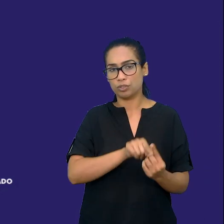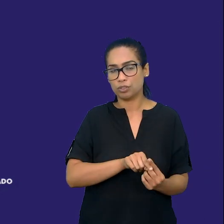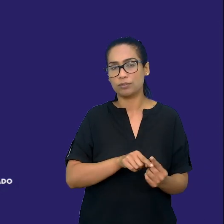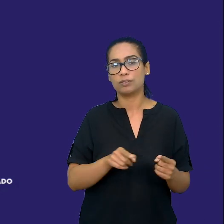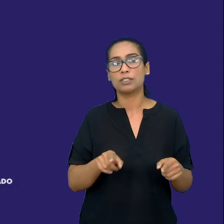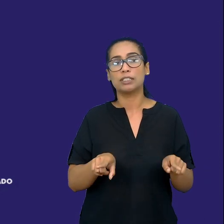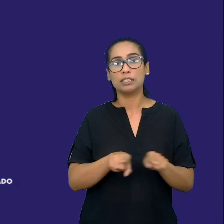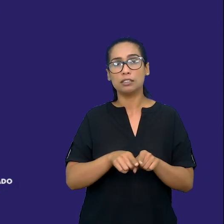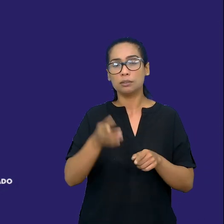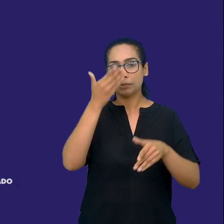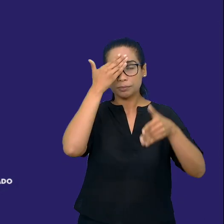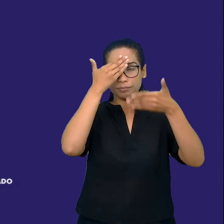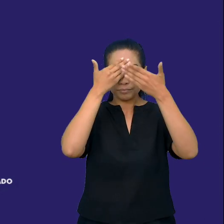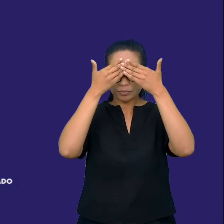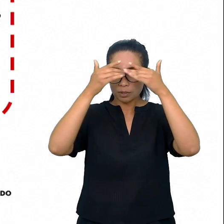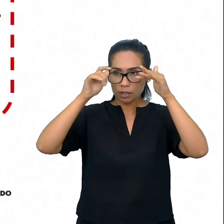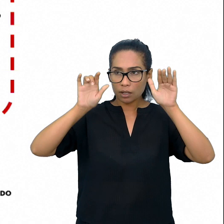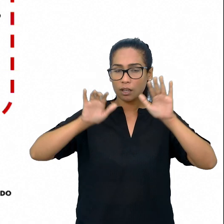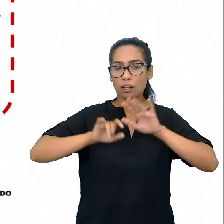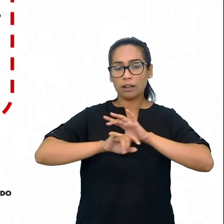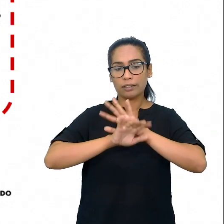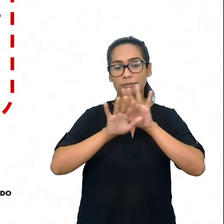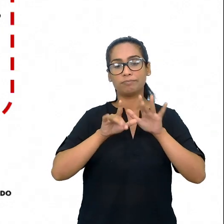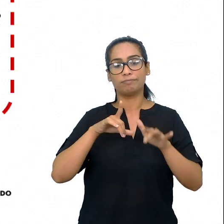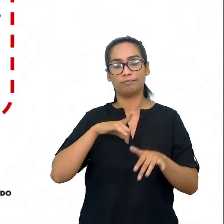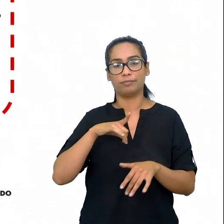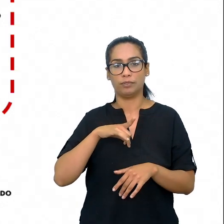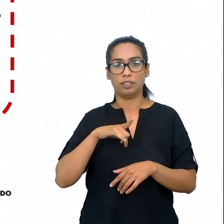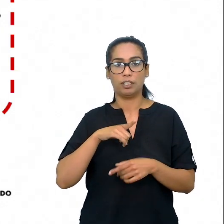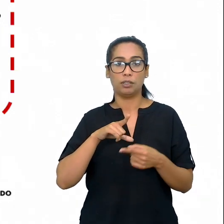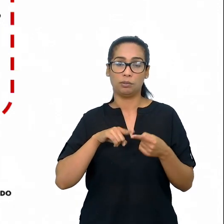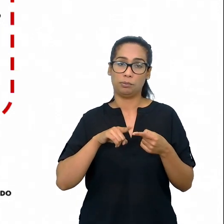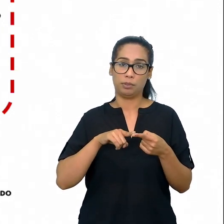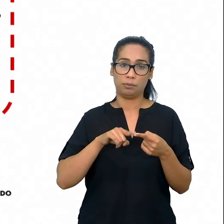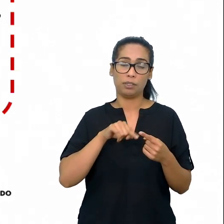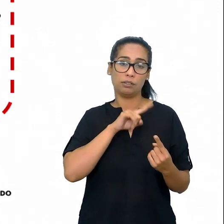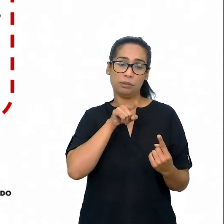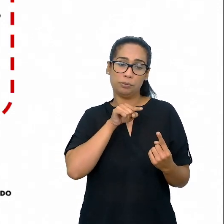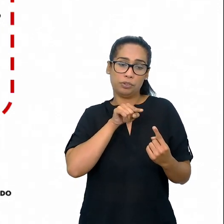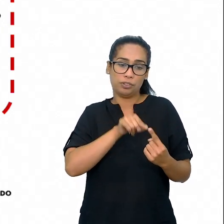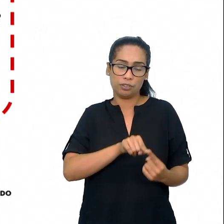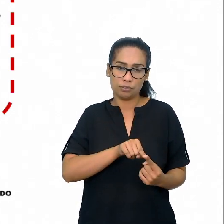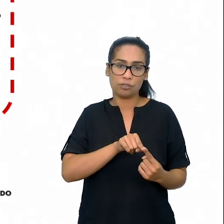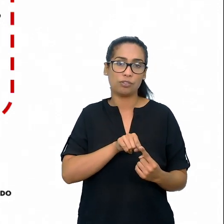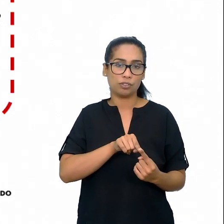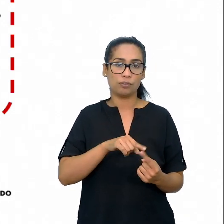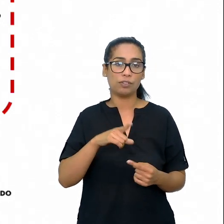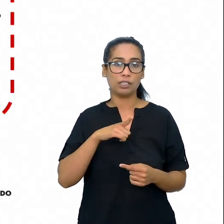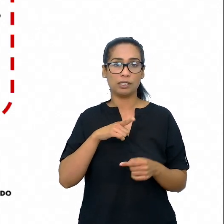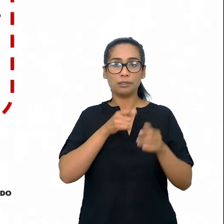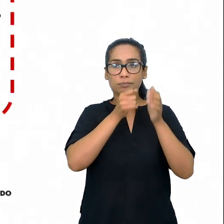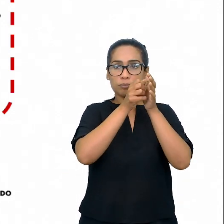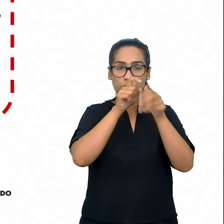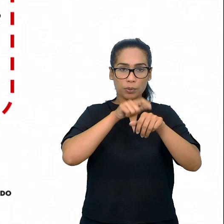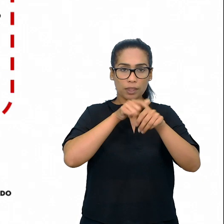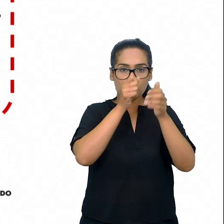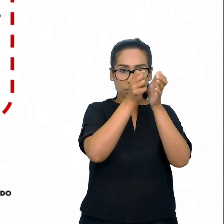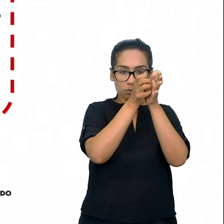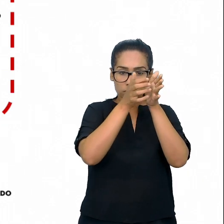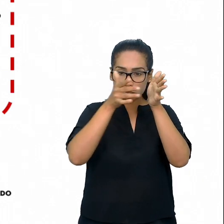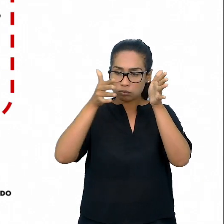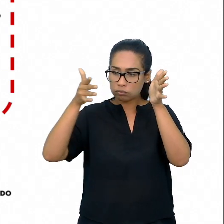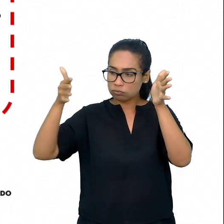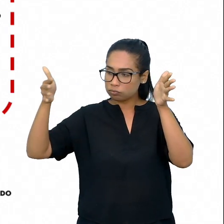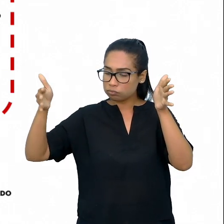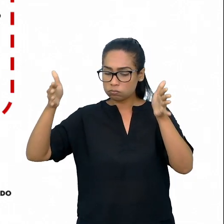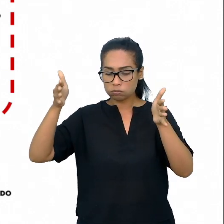agenda, chegamos então no nosso primeiro momento. Nesse primeiro momento, a gente está sempre trazendo essa linha do tempo para vocês, porque eu acho interessante